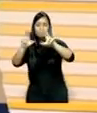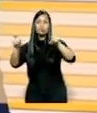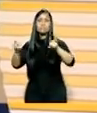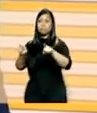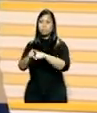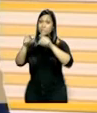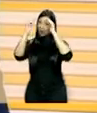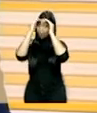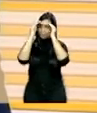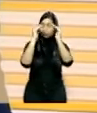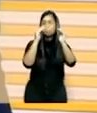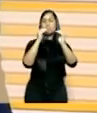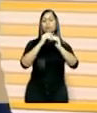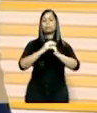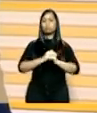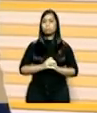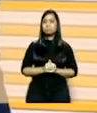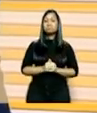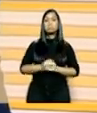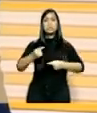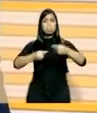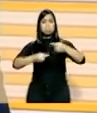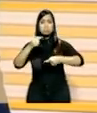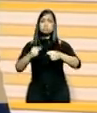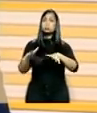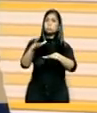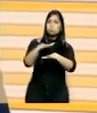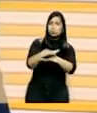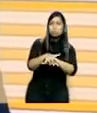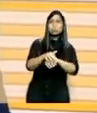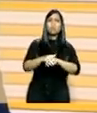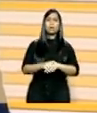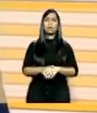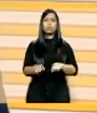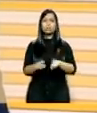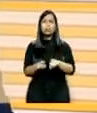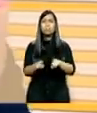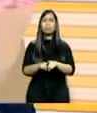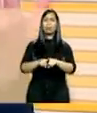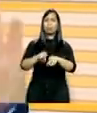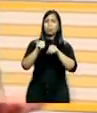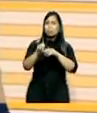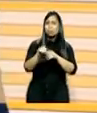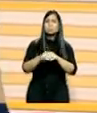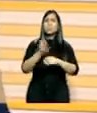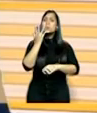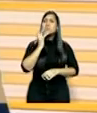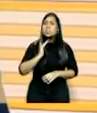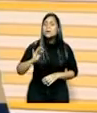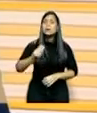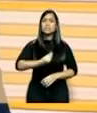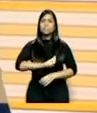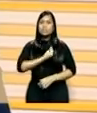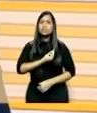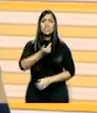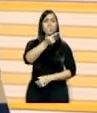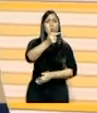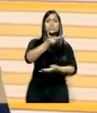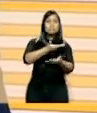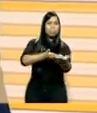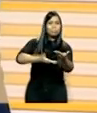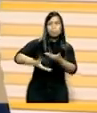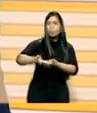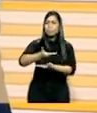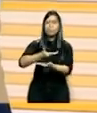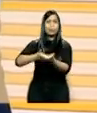respeito acima de tudo, né? As políticas de inclusão, de cotas, educação, crianças convivendo com outras